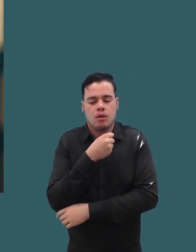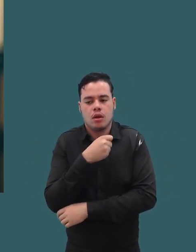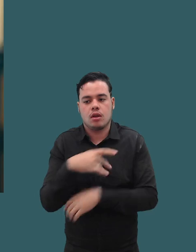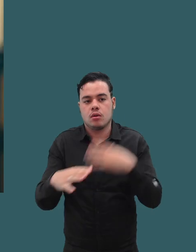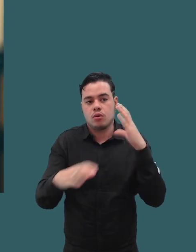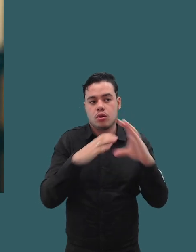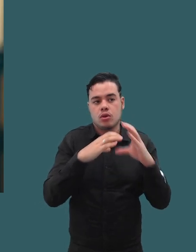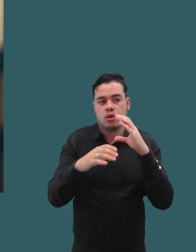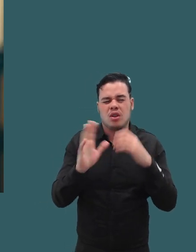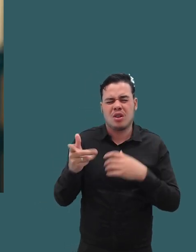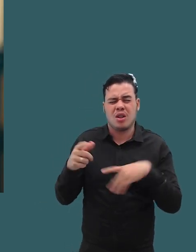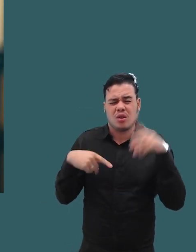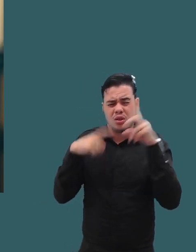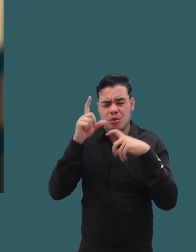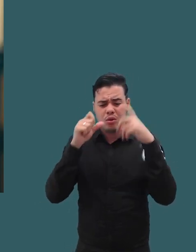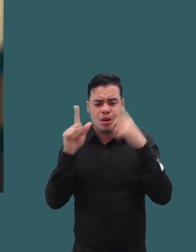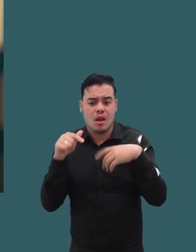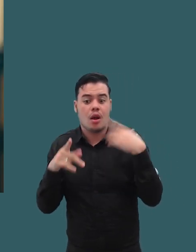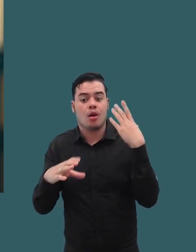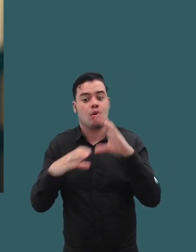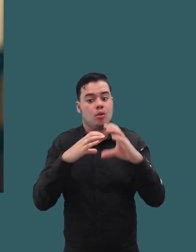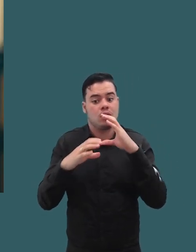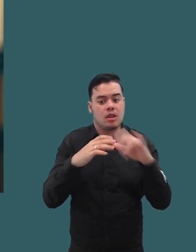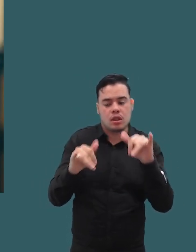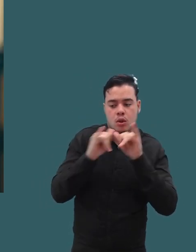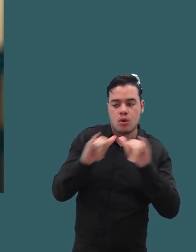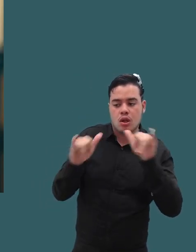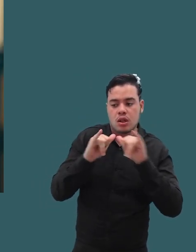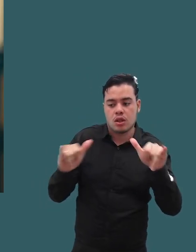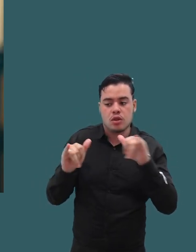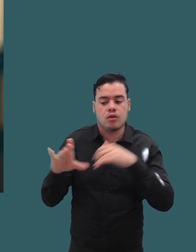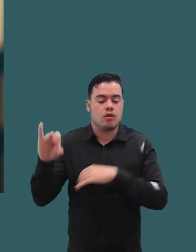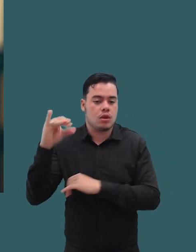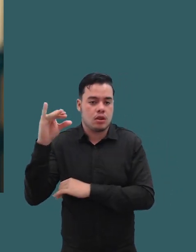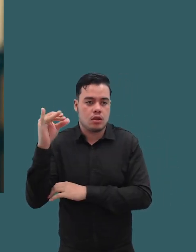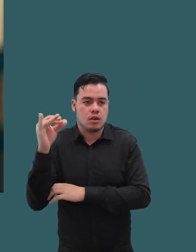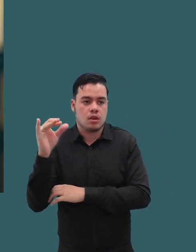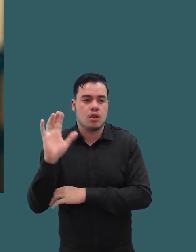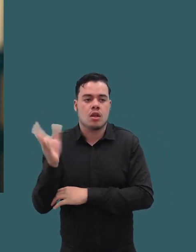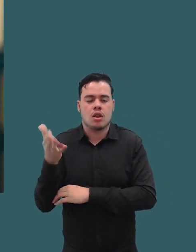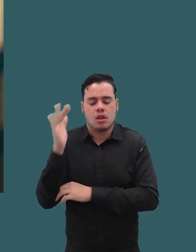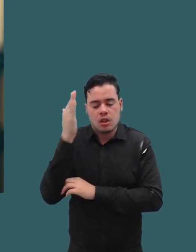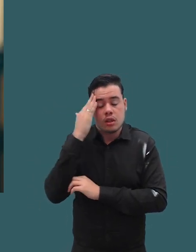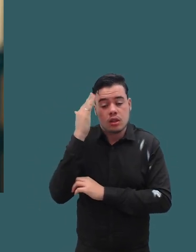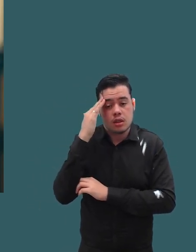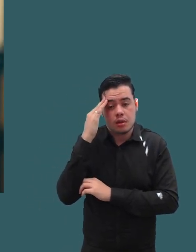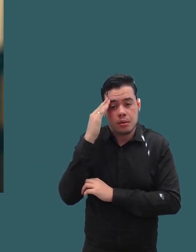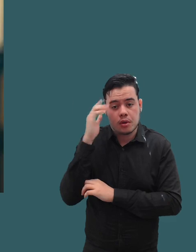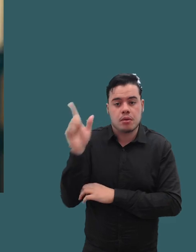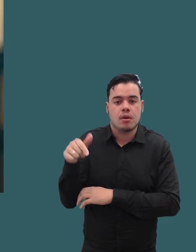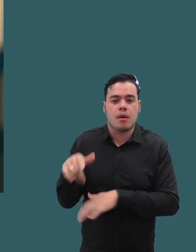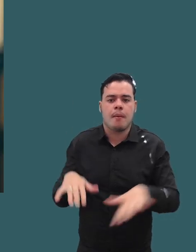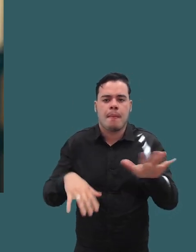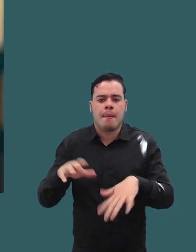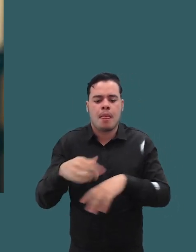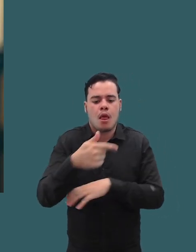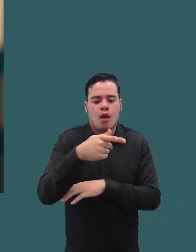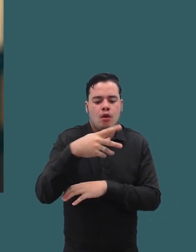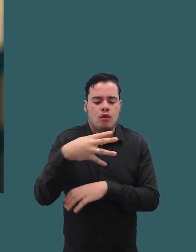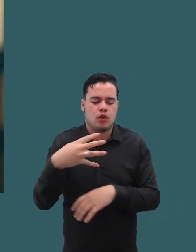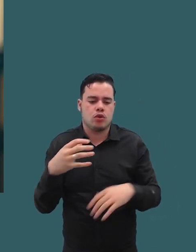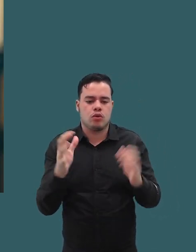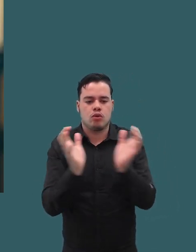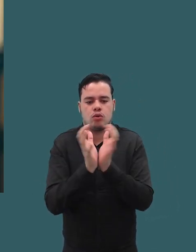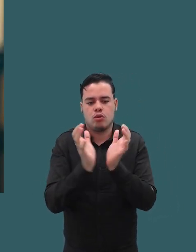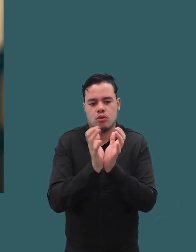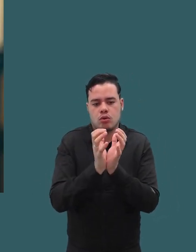que a nossa preocupação é com a comunicação e a divulgação científica. Já sabemos que eles são pelo menos 21 grupos